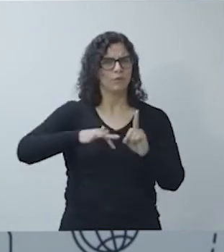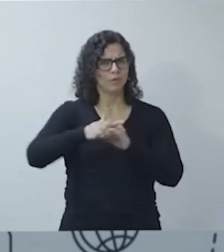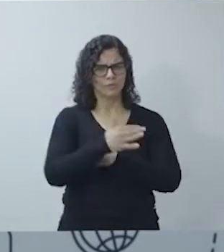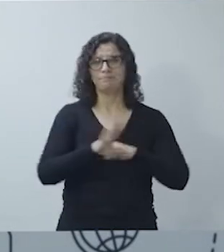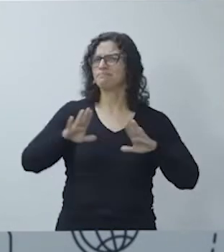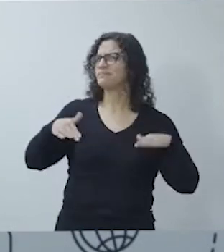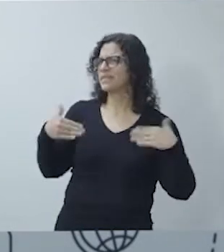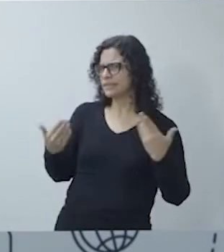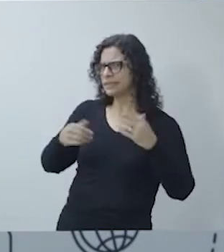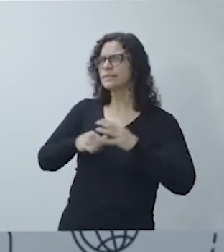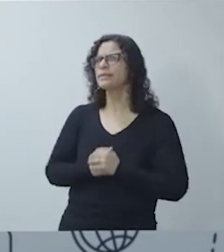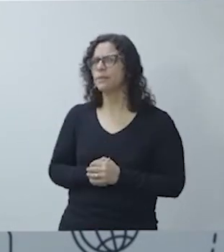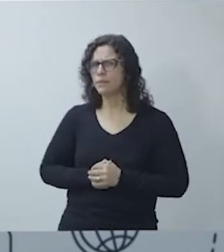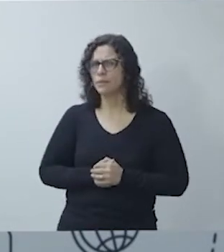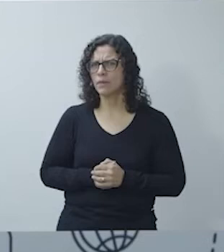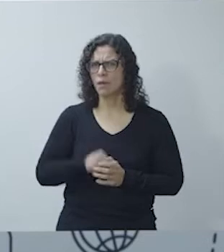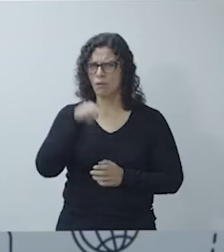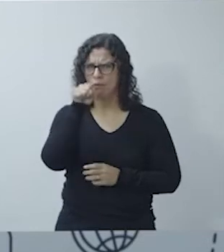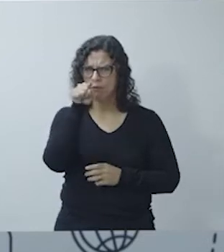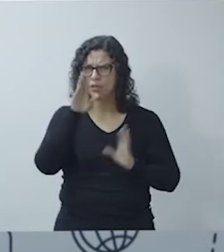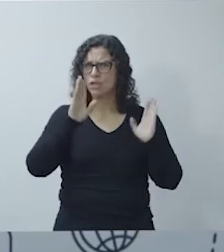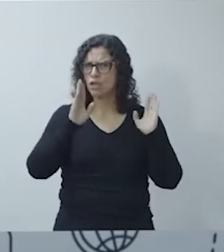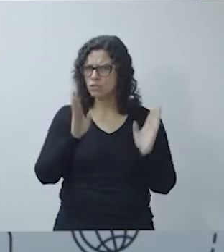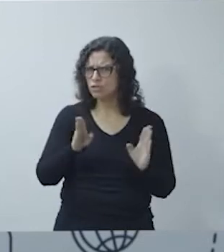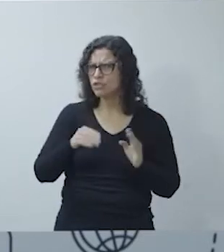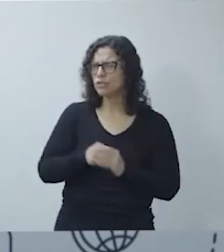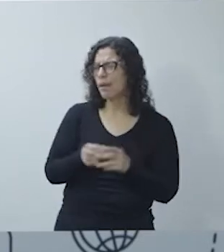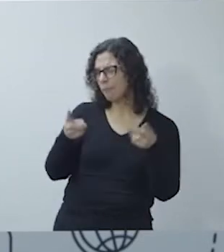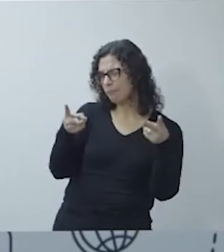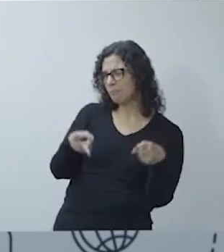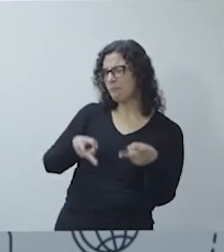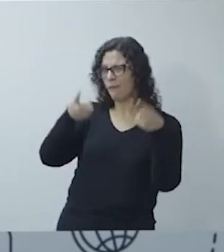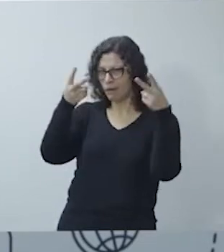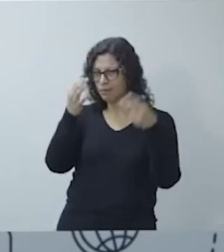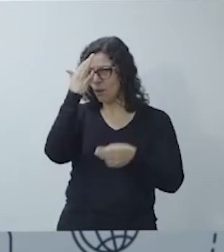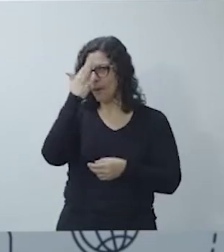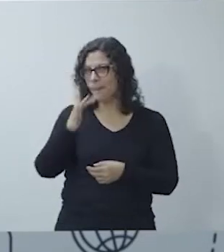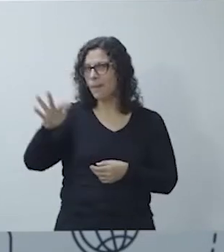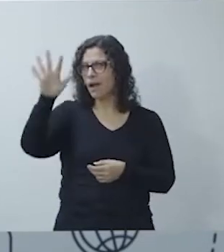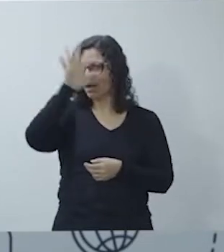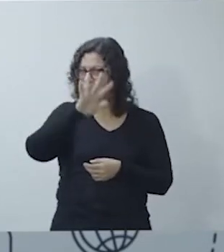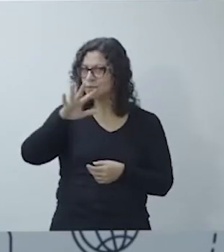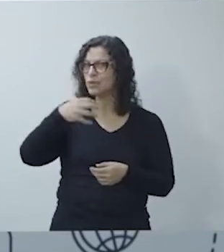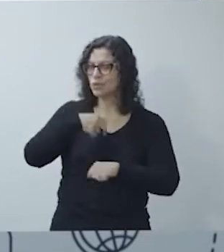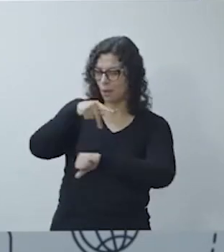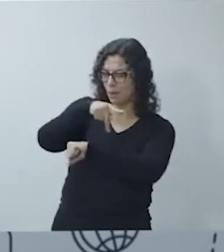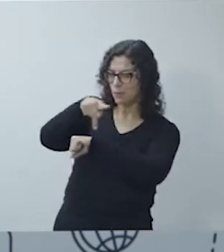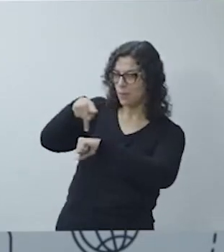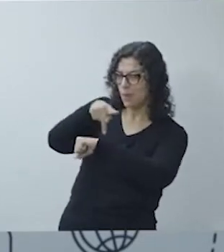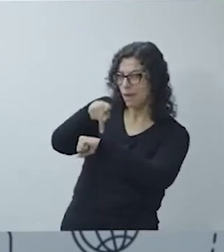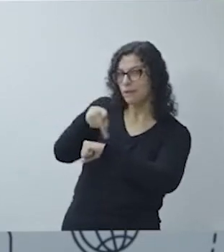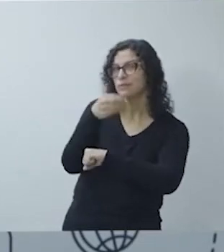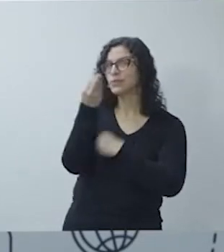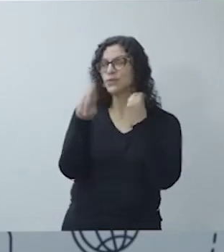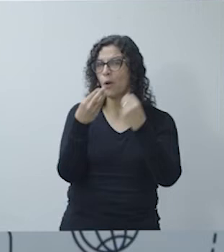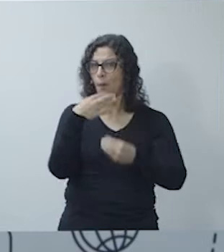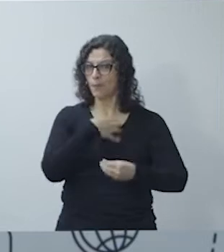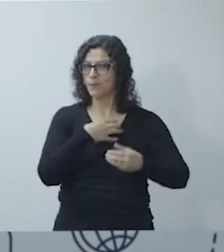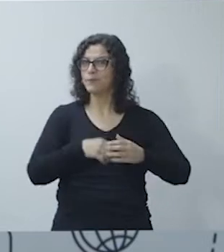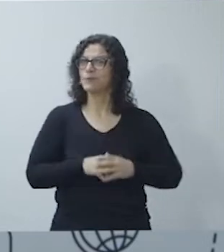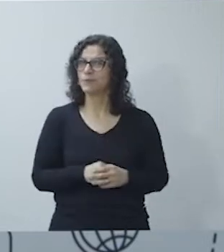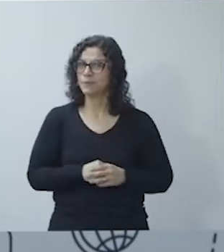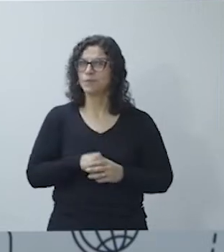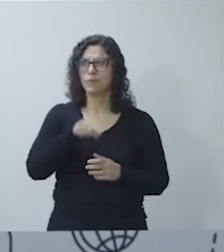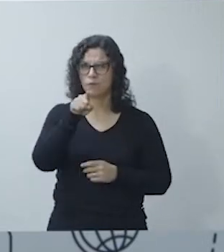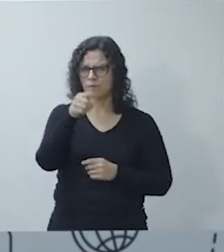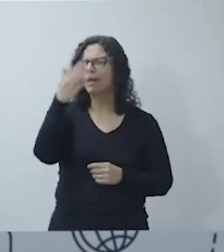Então, será que você já conseguiu imaginar esse país, como é esse país? E